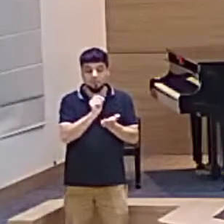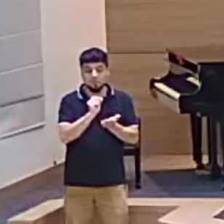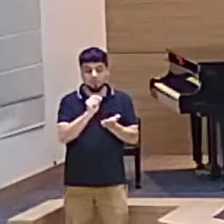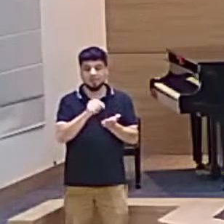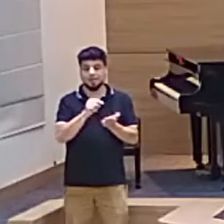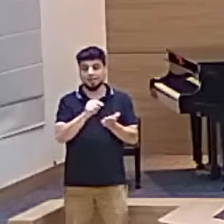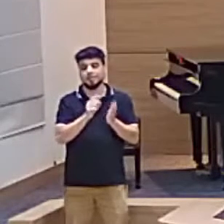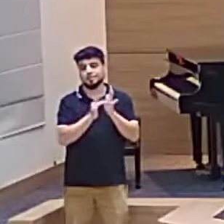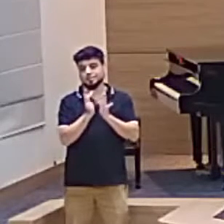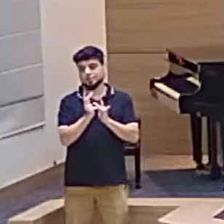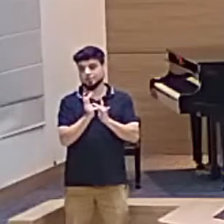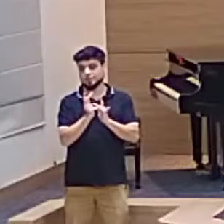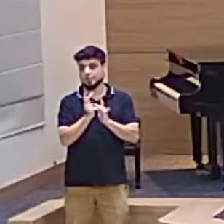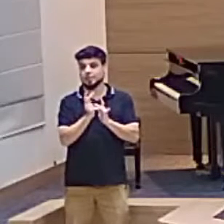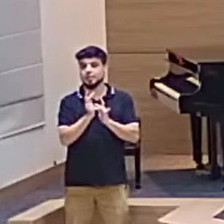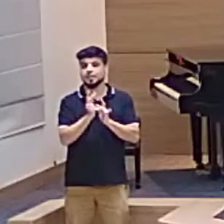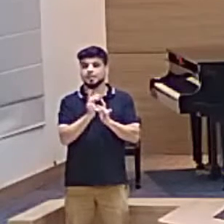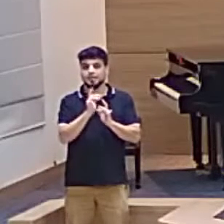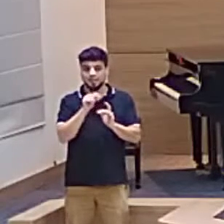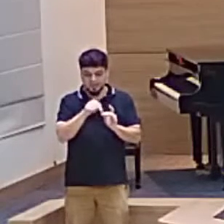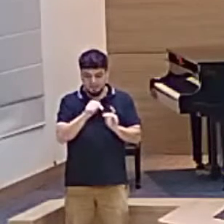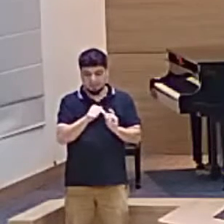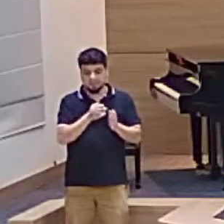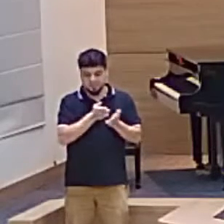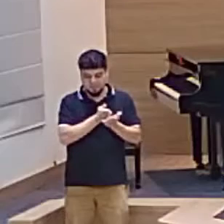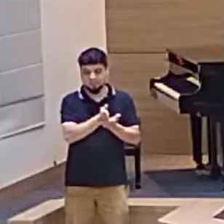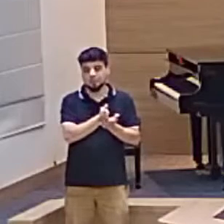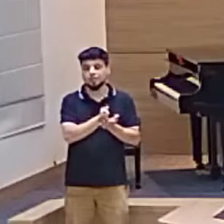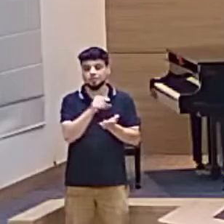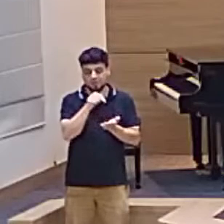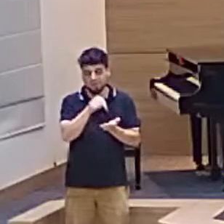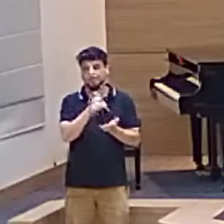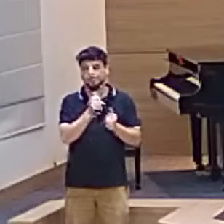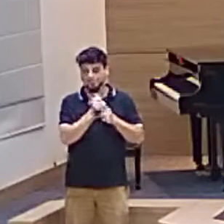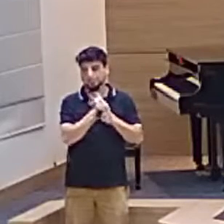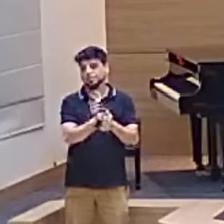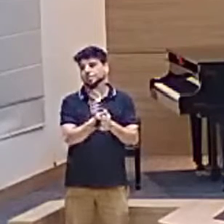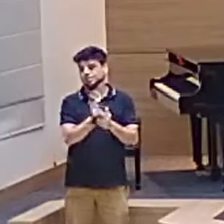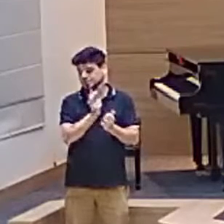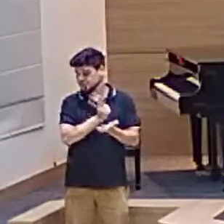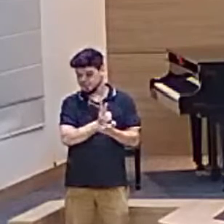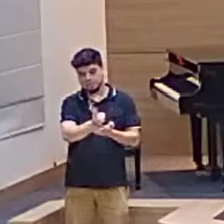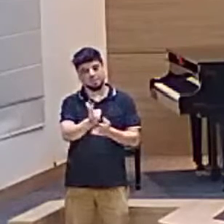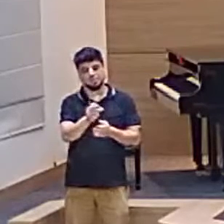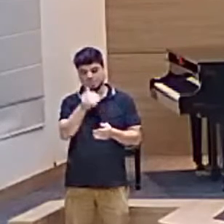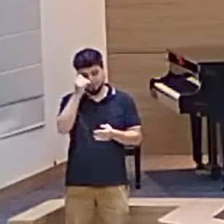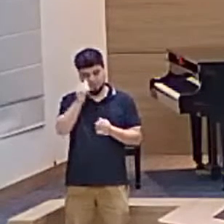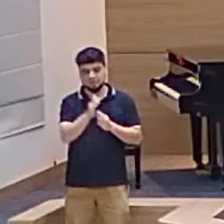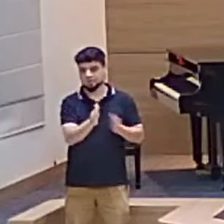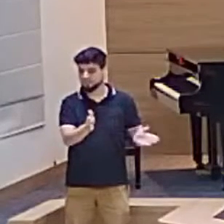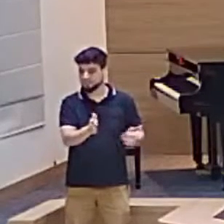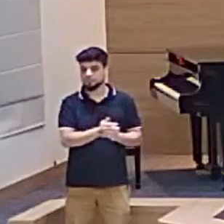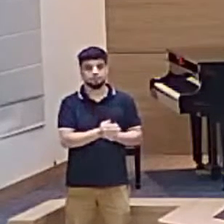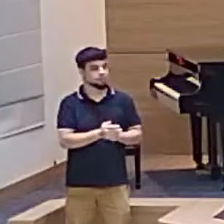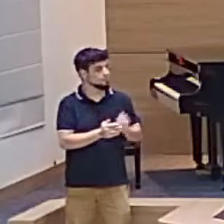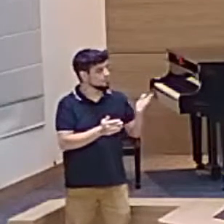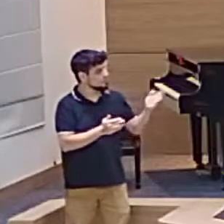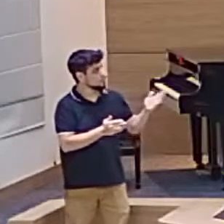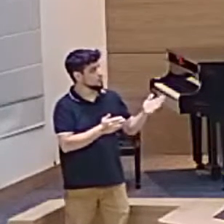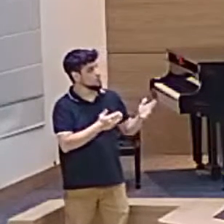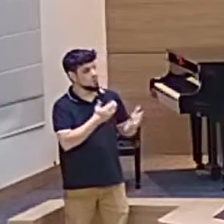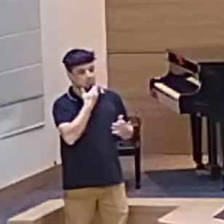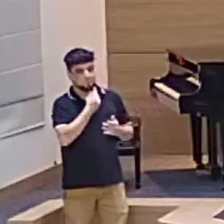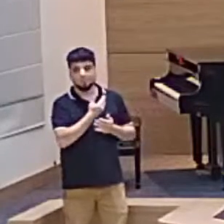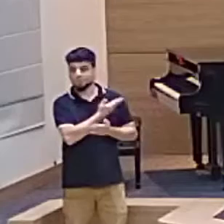Jesus ele jamais se desviará dele então que Deus abençoe use a vida do Robertinho comem comem embaixo dessa casa